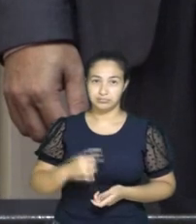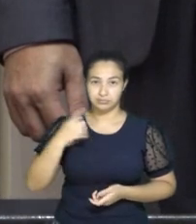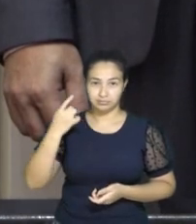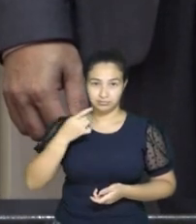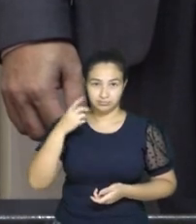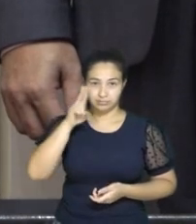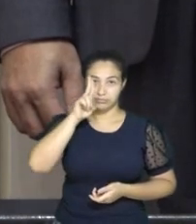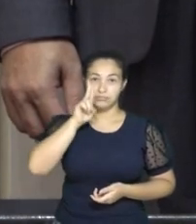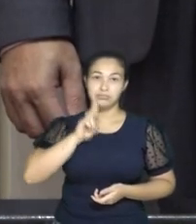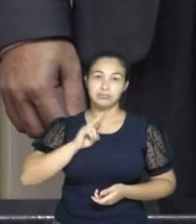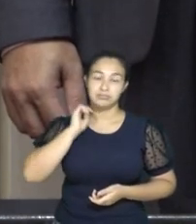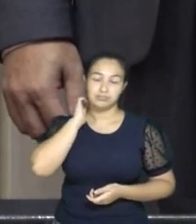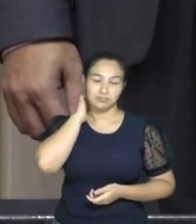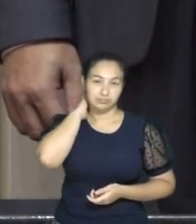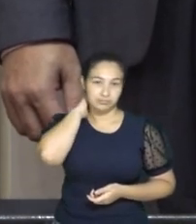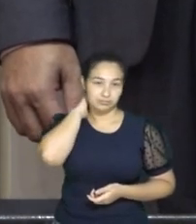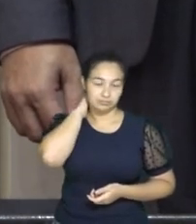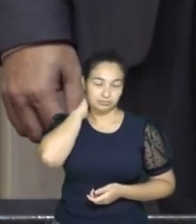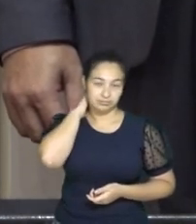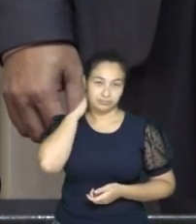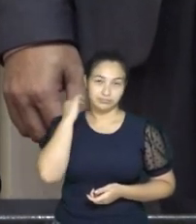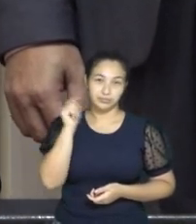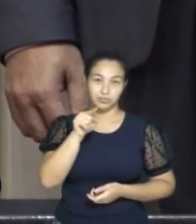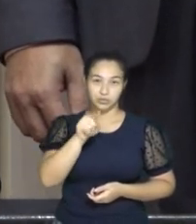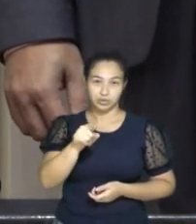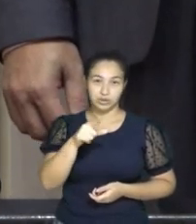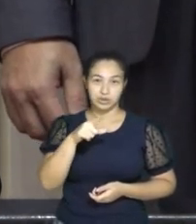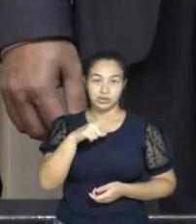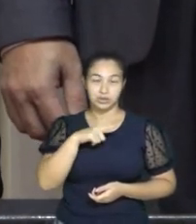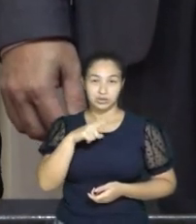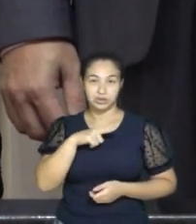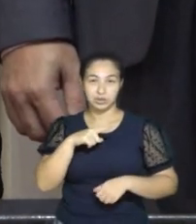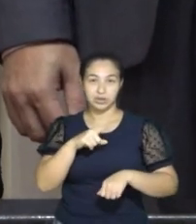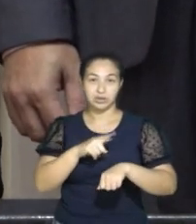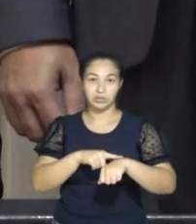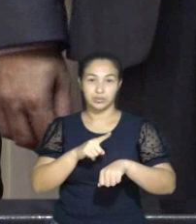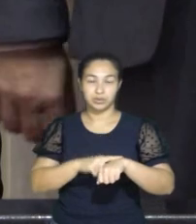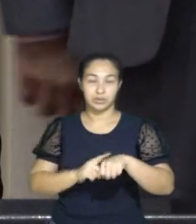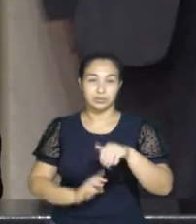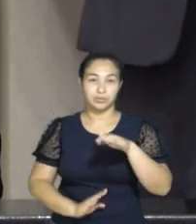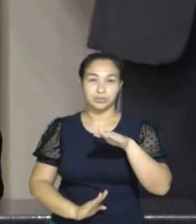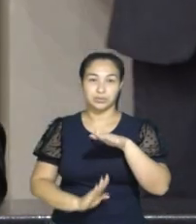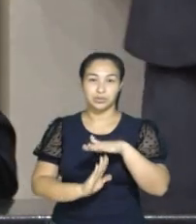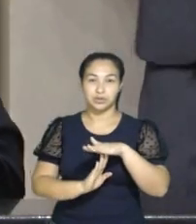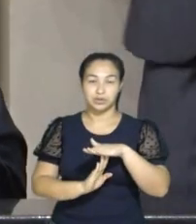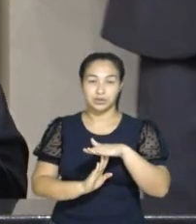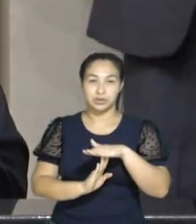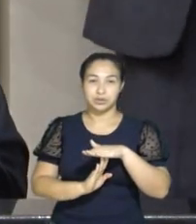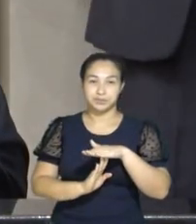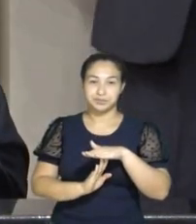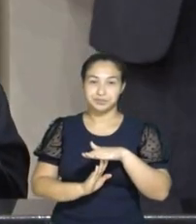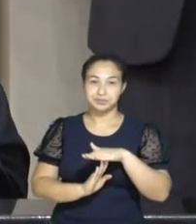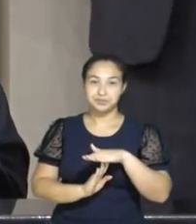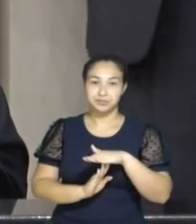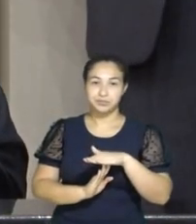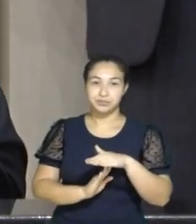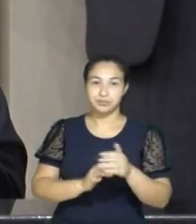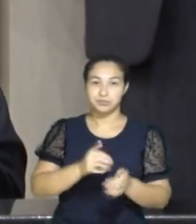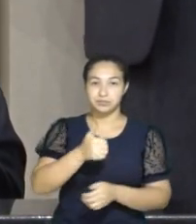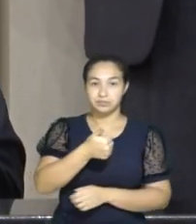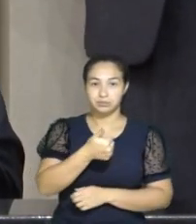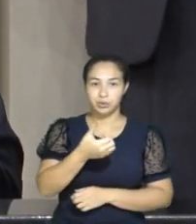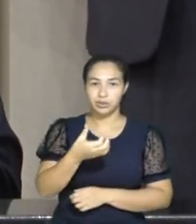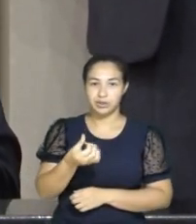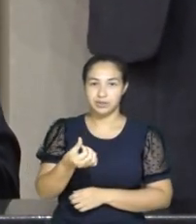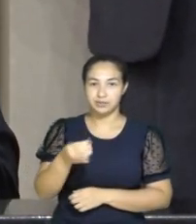Ivana vossa excelência que falará em nome do pl tem o tempo de até 16